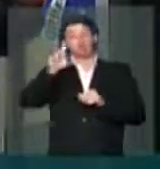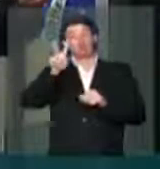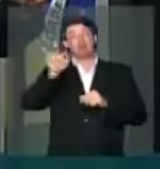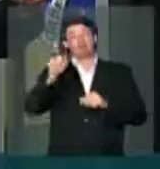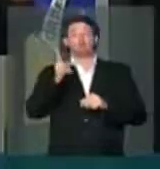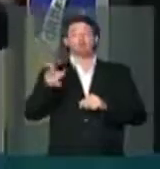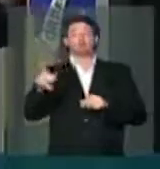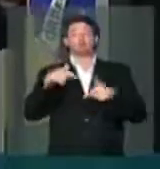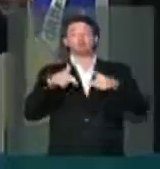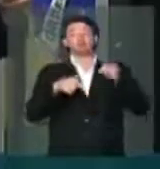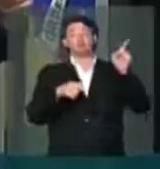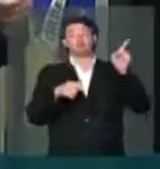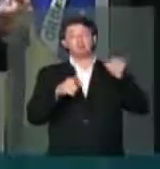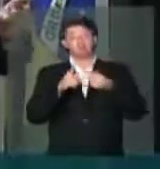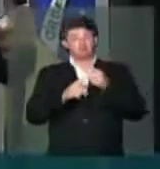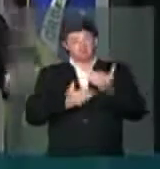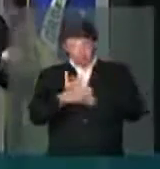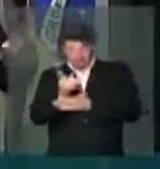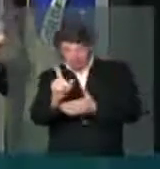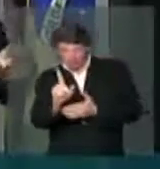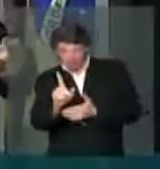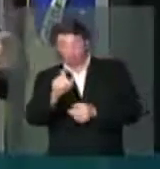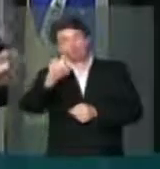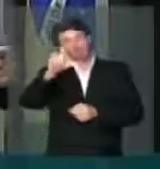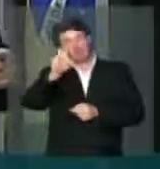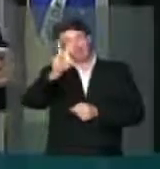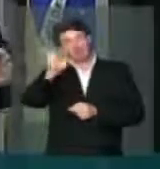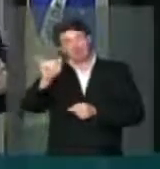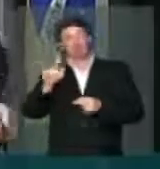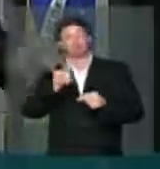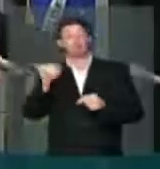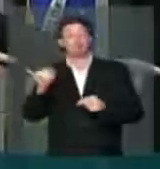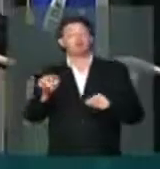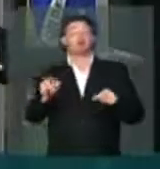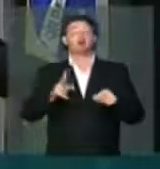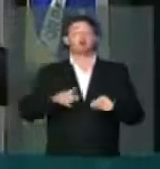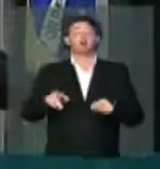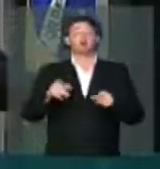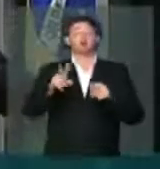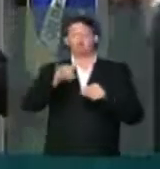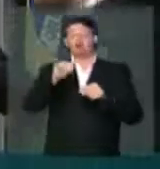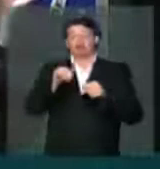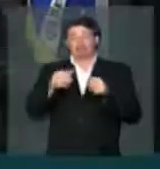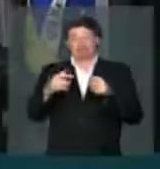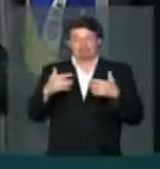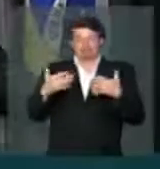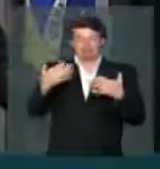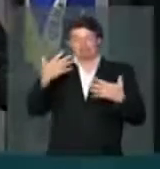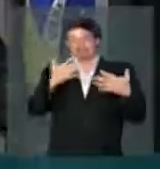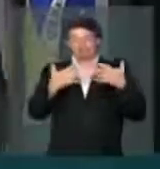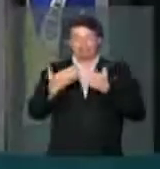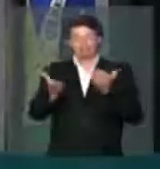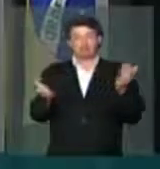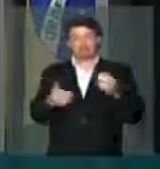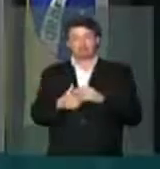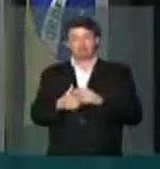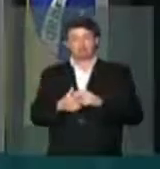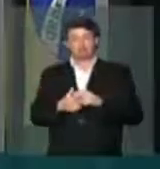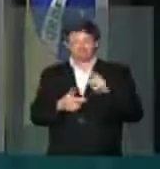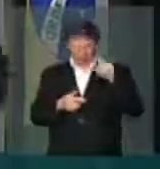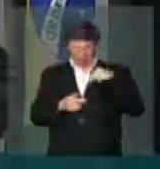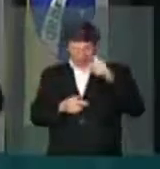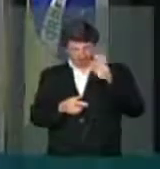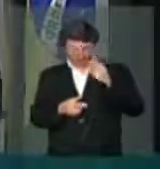Levy. Porque se ele não for aprovado, Joaquim Levy começa a ficar na beira do abismo. Esse que não é